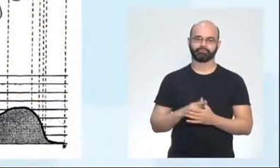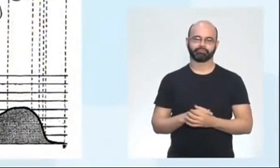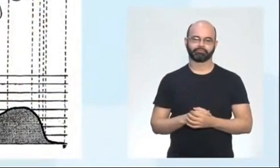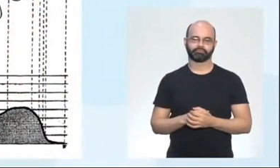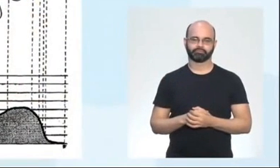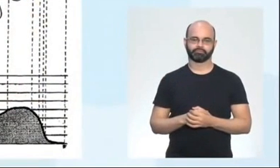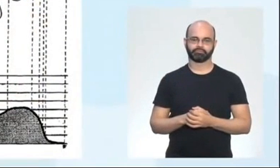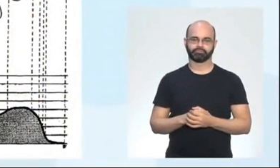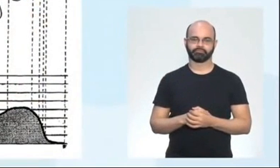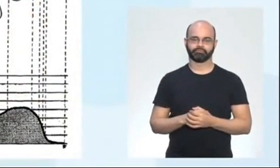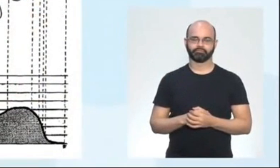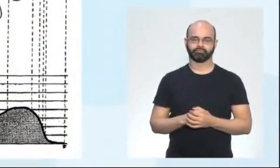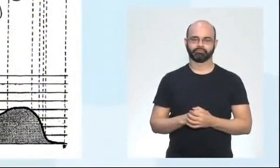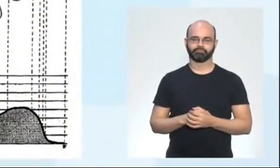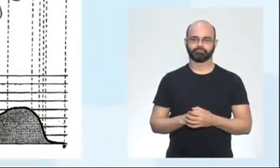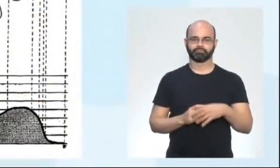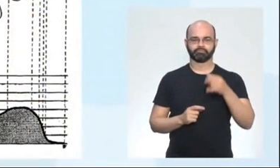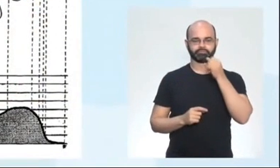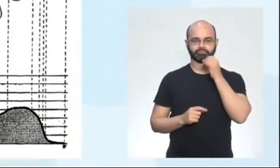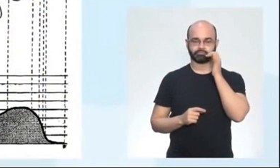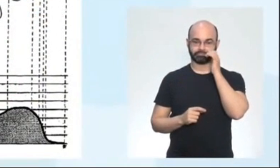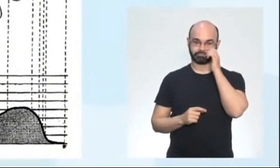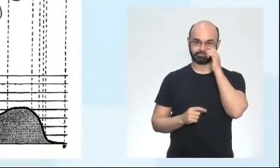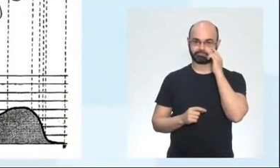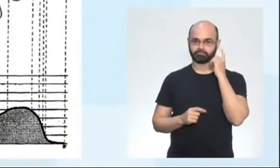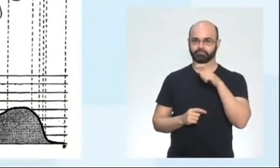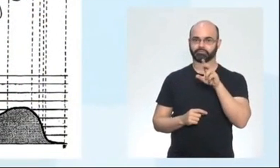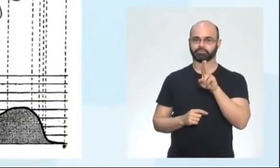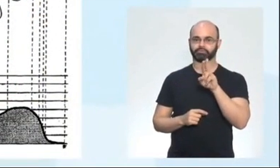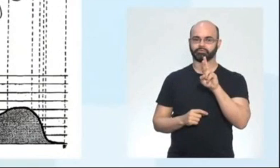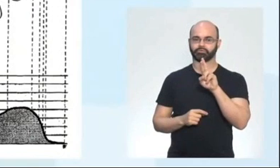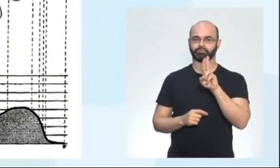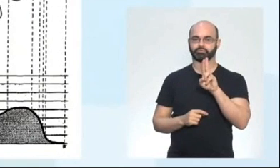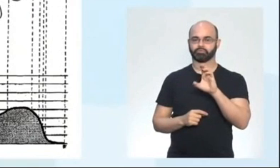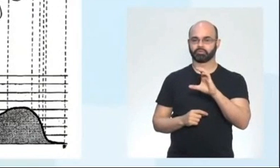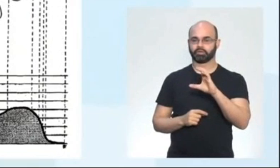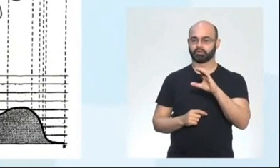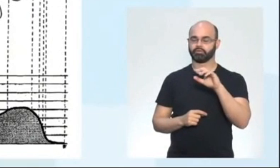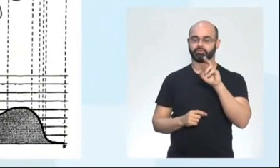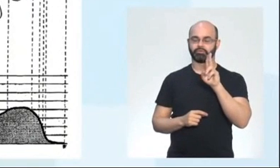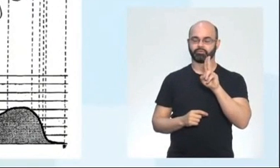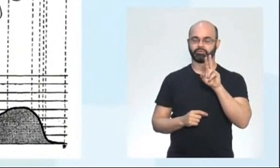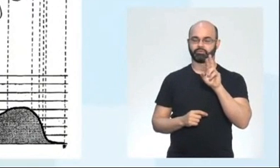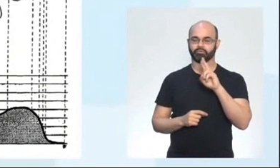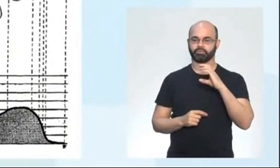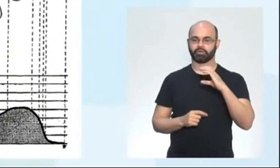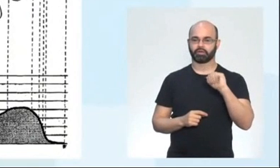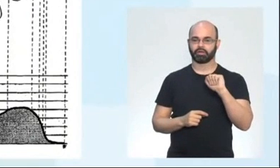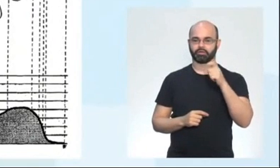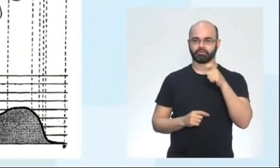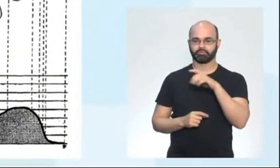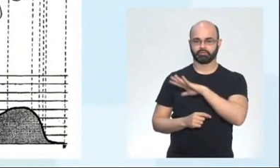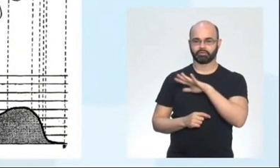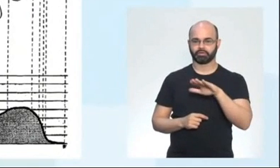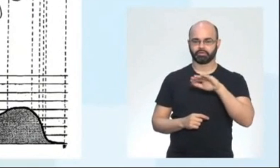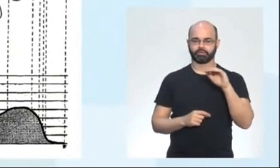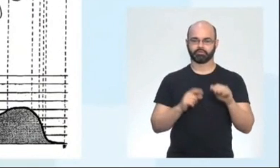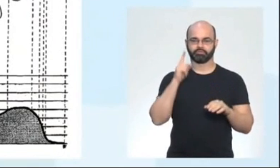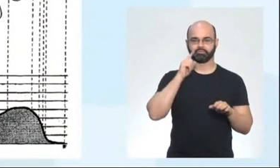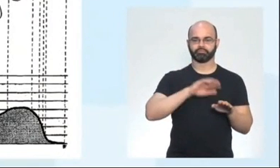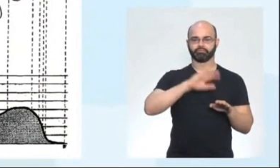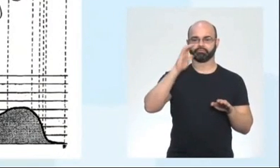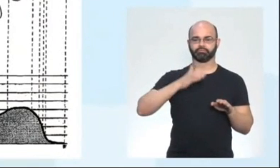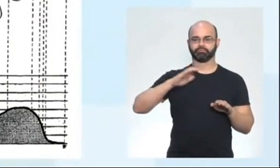Olha, nós temos aí, né, a região da Urca. Né? Então, nós temos lá o morro da Urca. Então, a gente está observando que nós temos um morro no